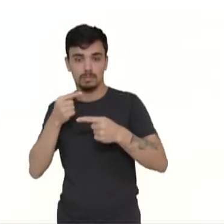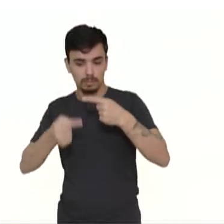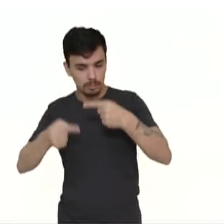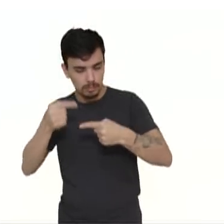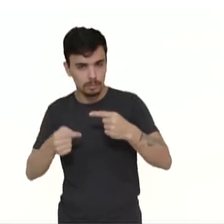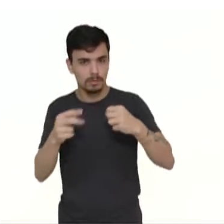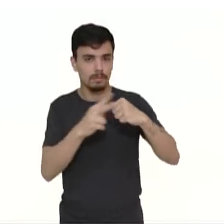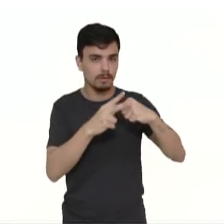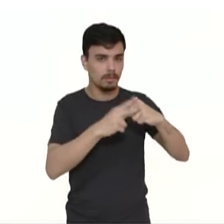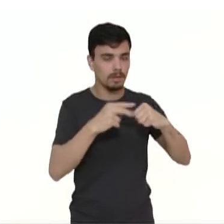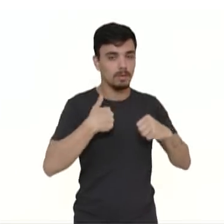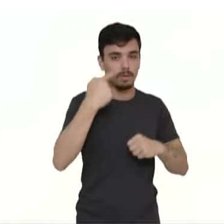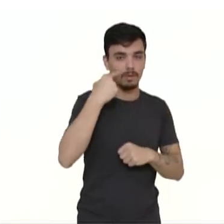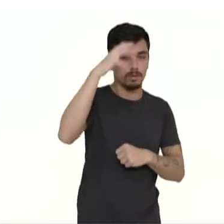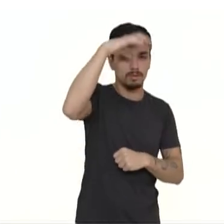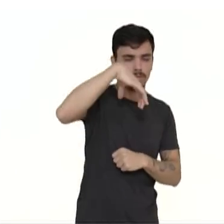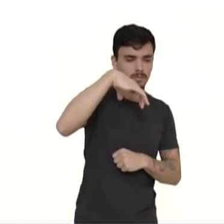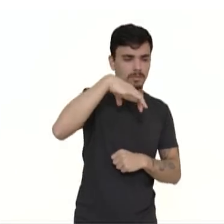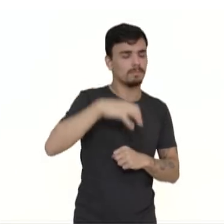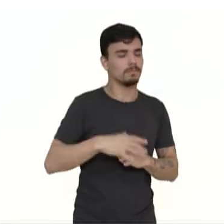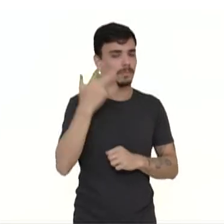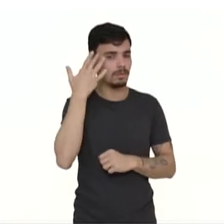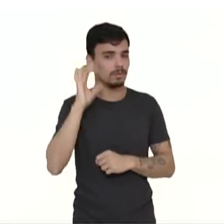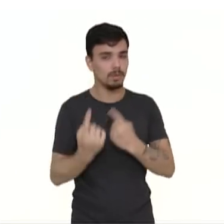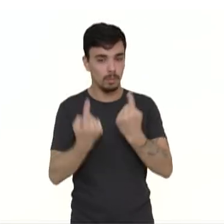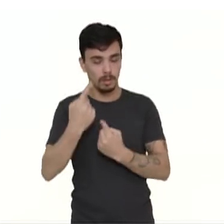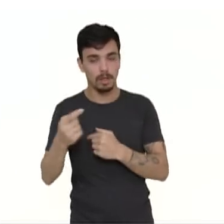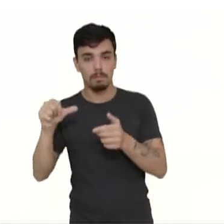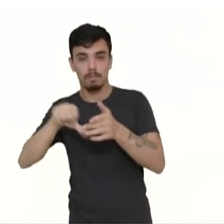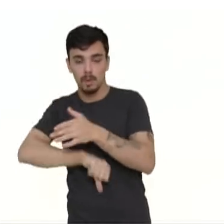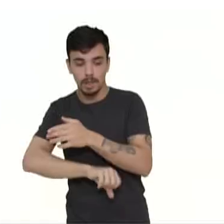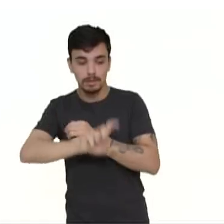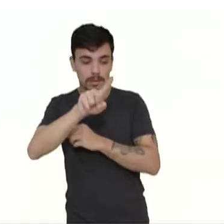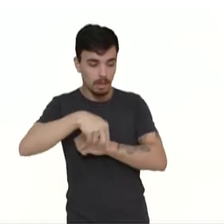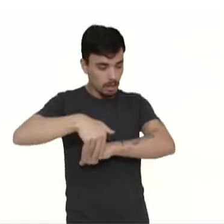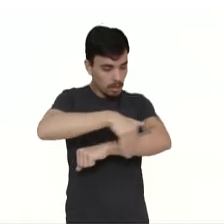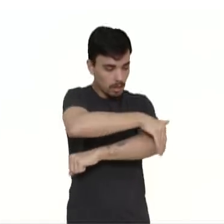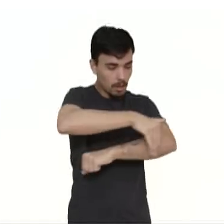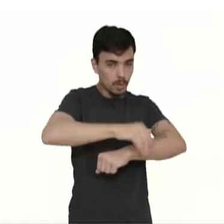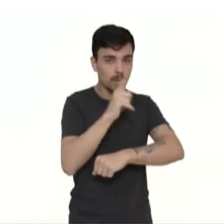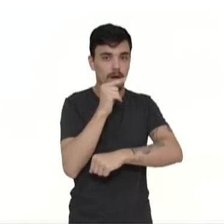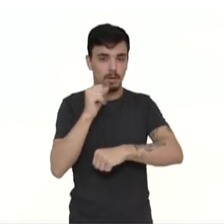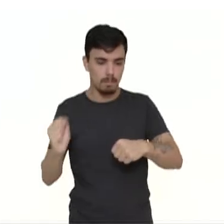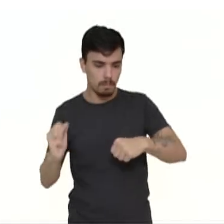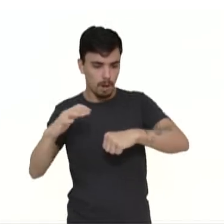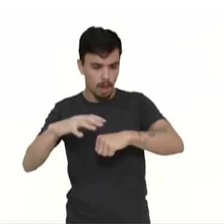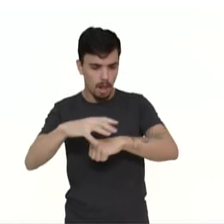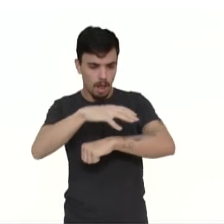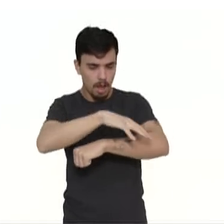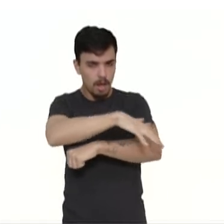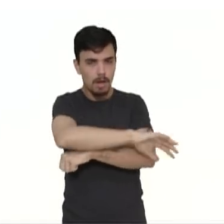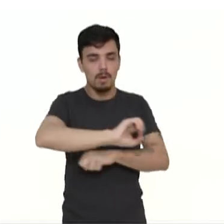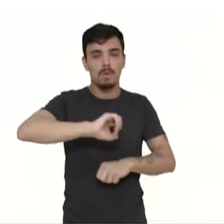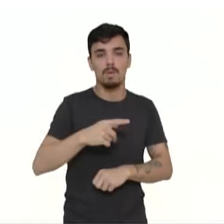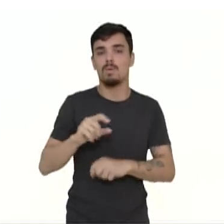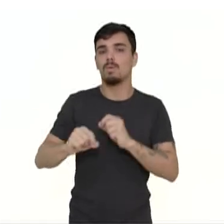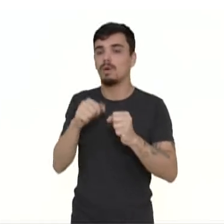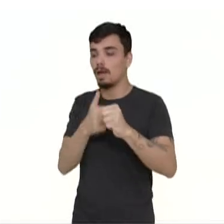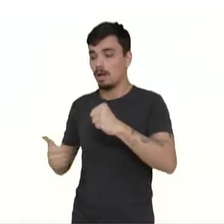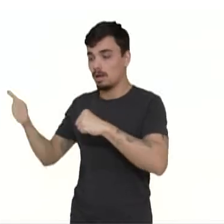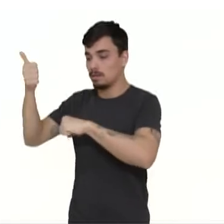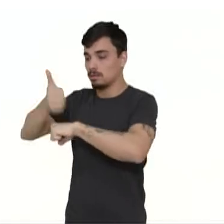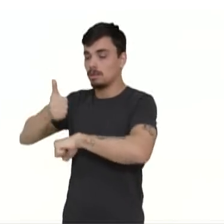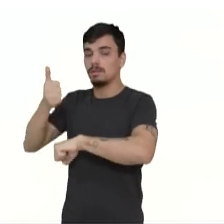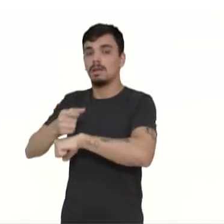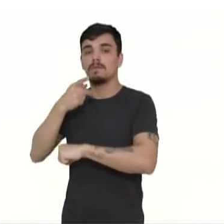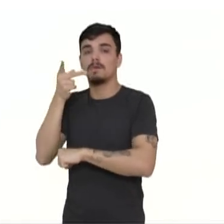chuvas. Não sei o que é pior, se as ruas que sempre alagam ou o que nossas autoridades sempre